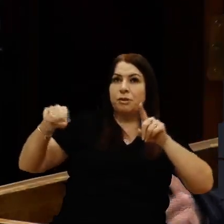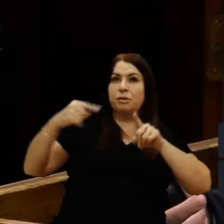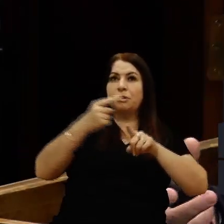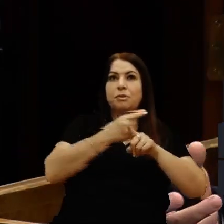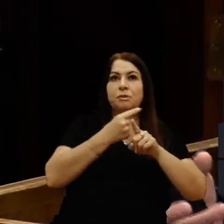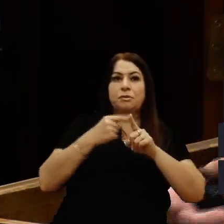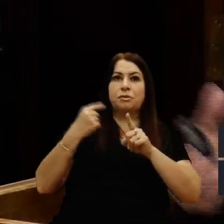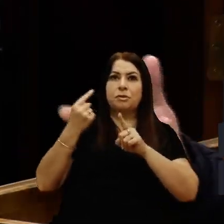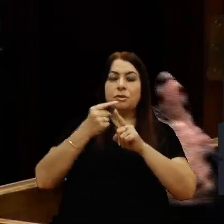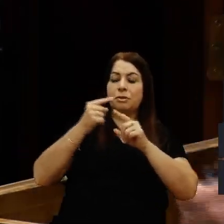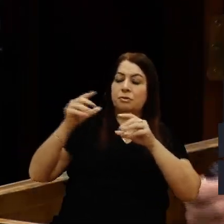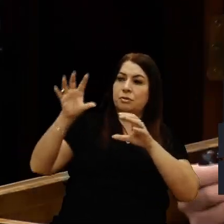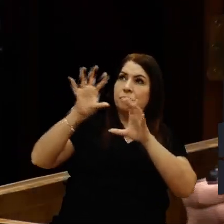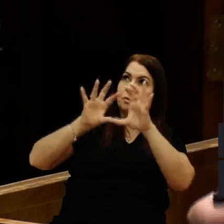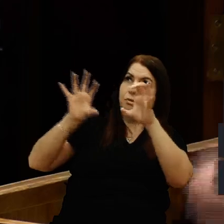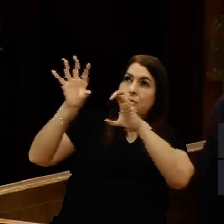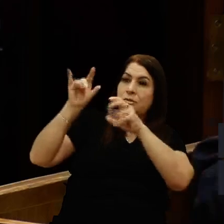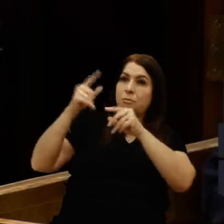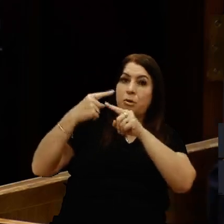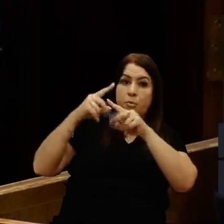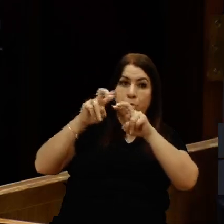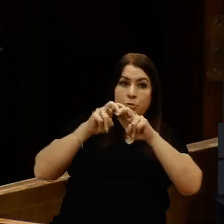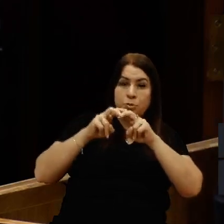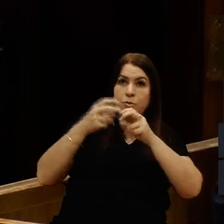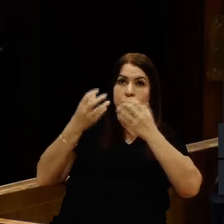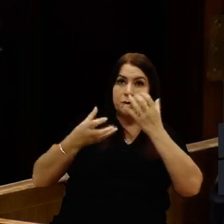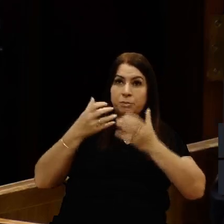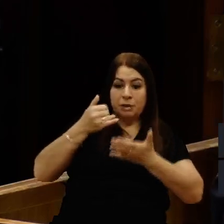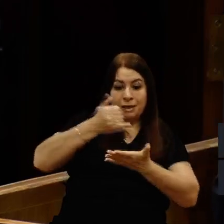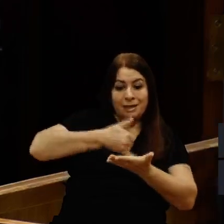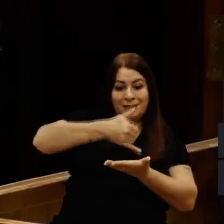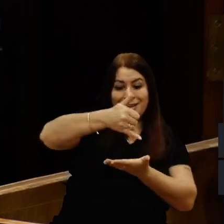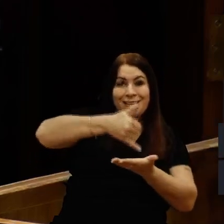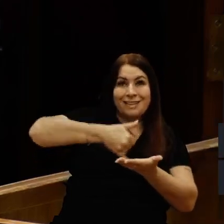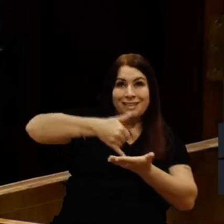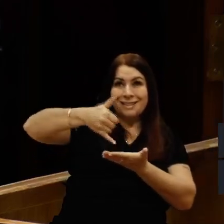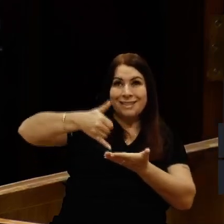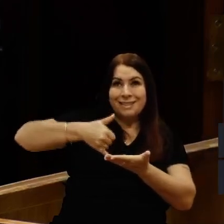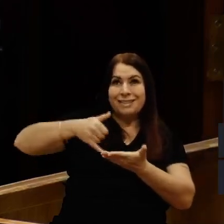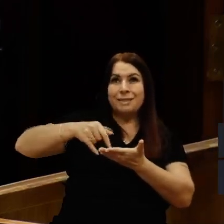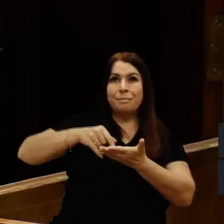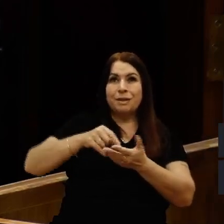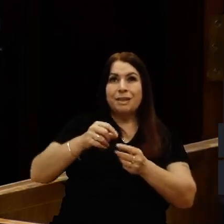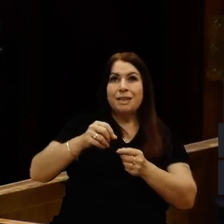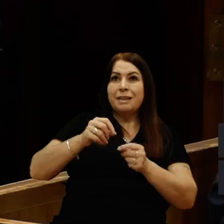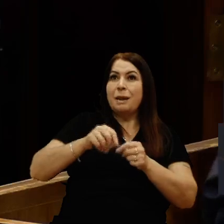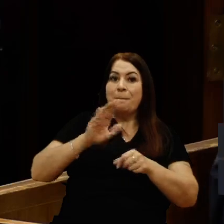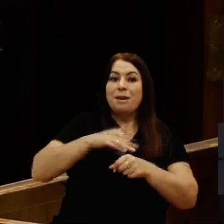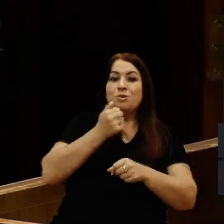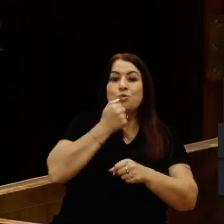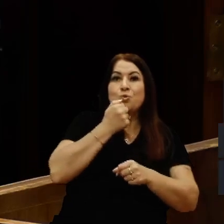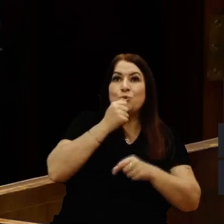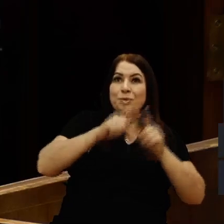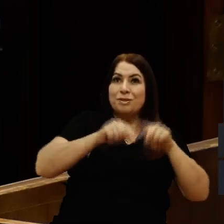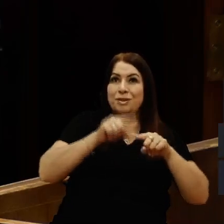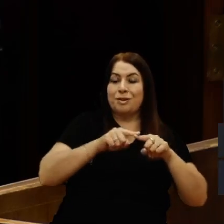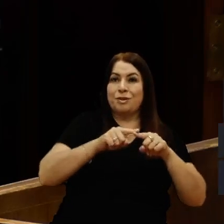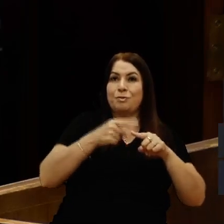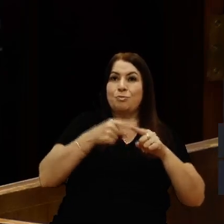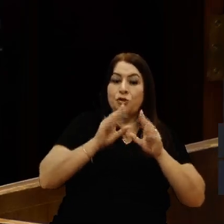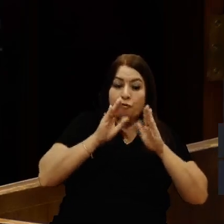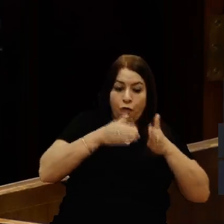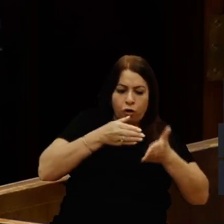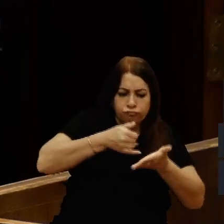ele é desfocado. Então, por isso que ele não queima, assim como o laser, que queima o material, o diamante, o material mais duro. Por quê? Por causa do seu